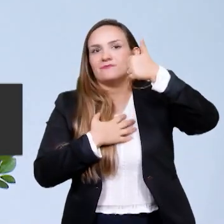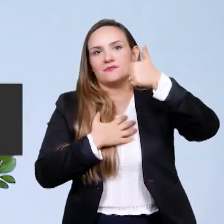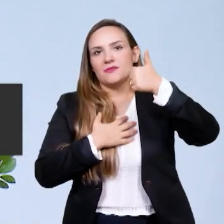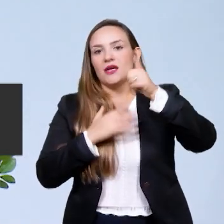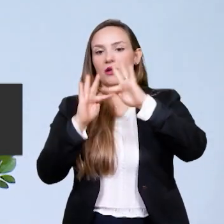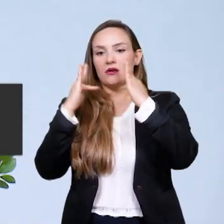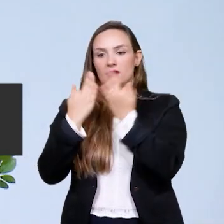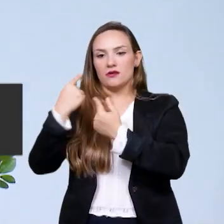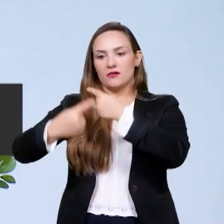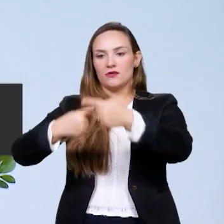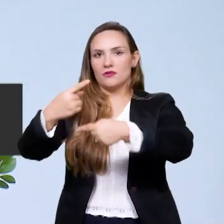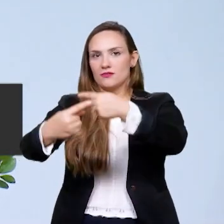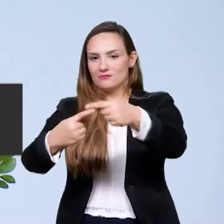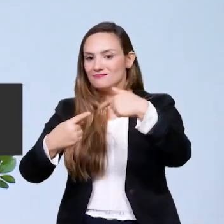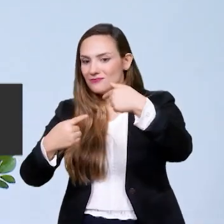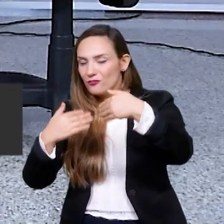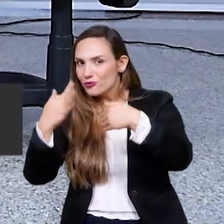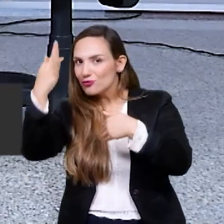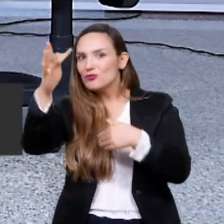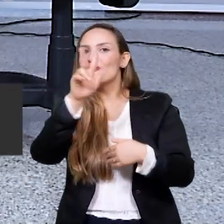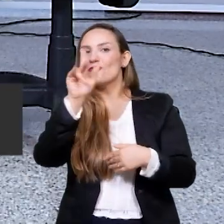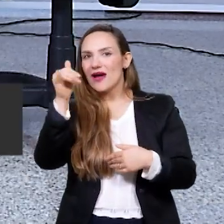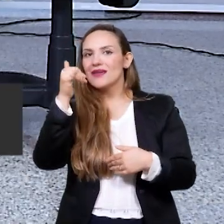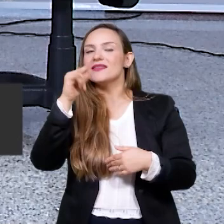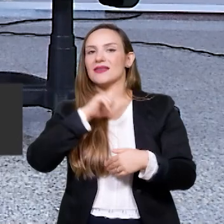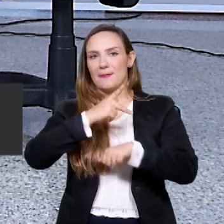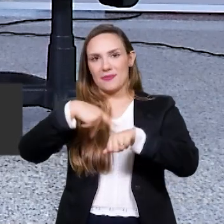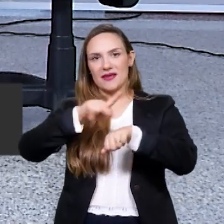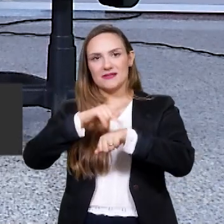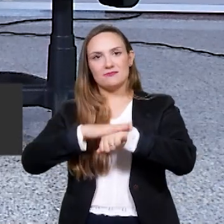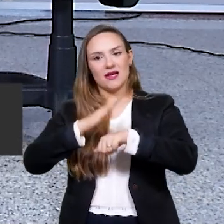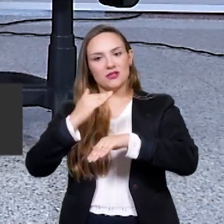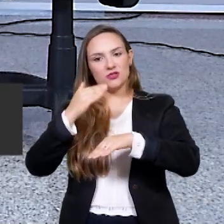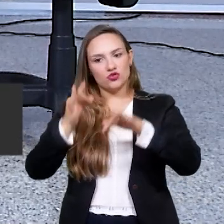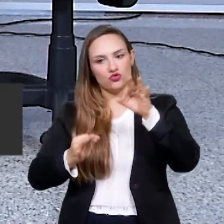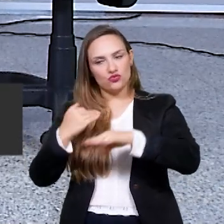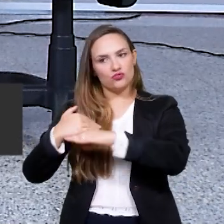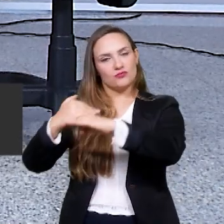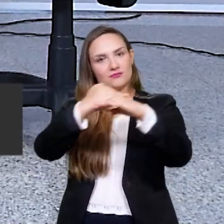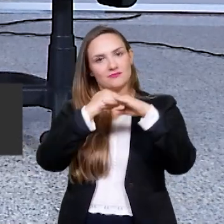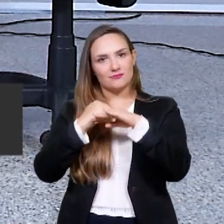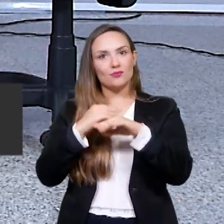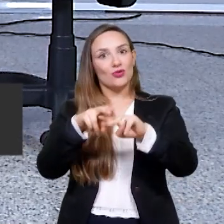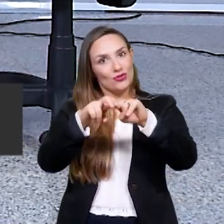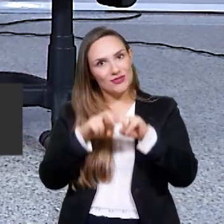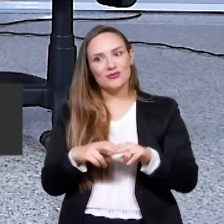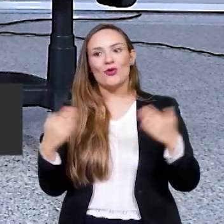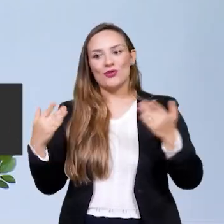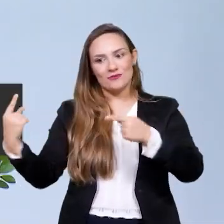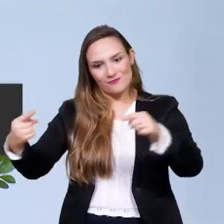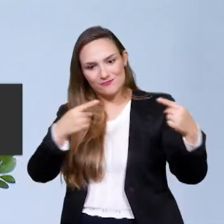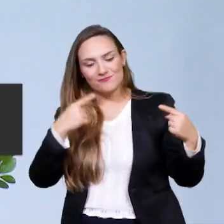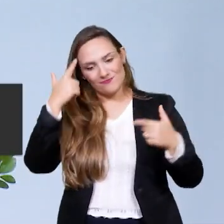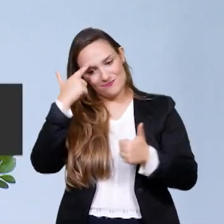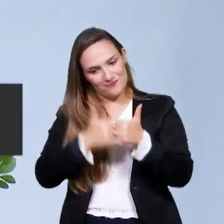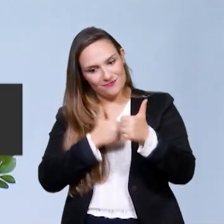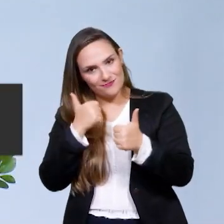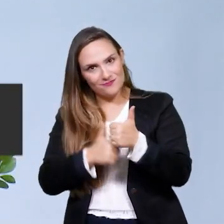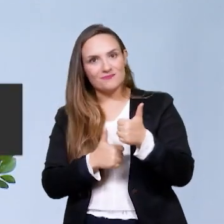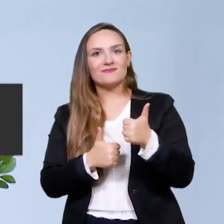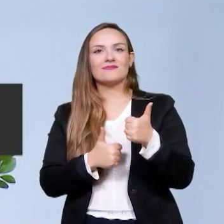próximas gerações vão usufruir, sim, de um país mais justo. E é o que nós buscamos, né? Estar aqui hoje